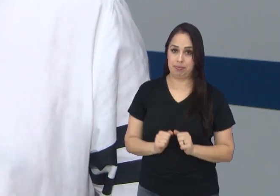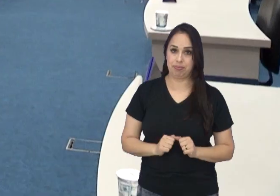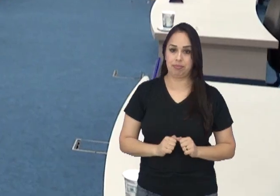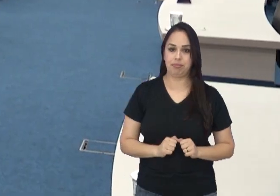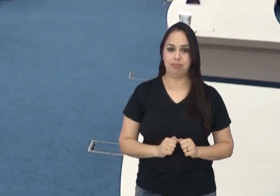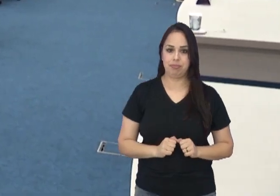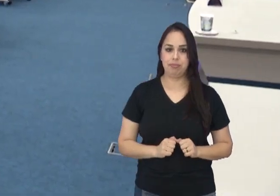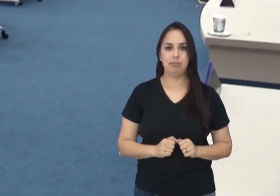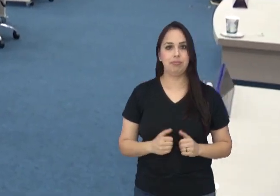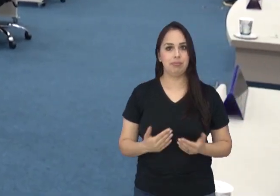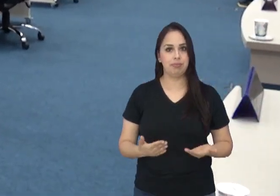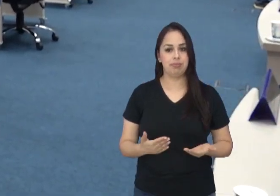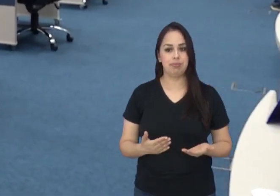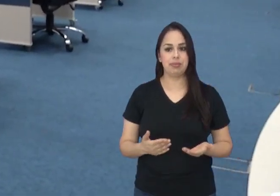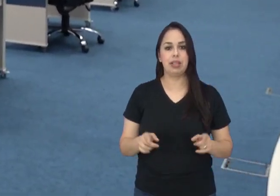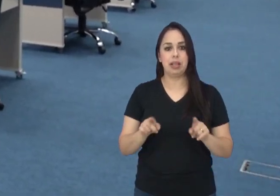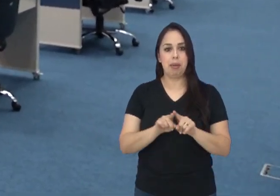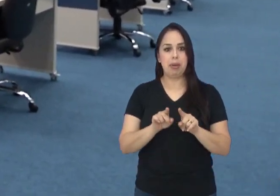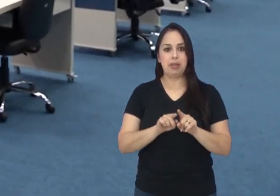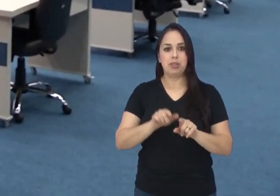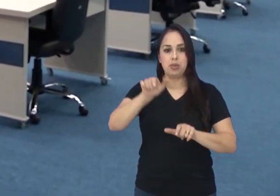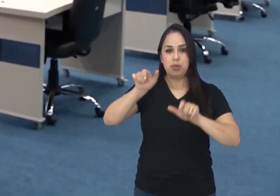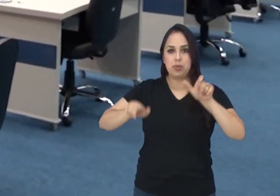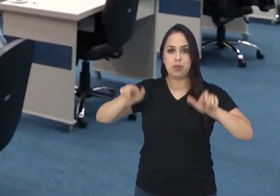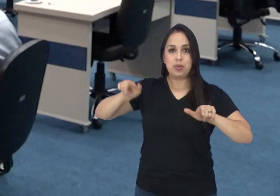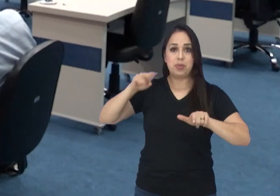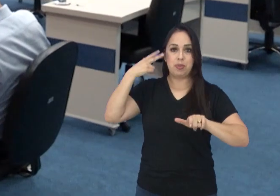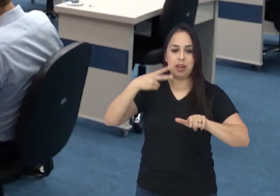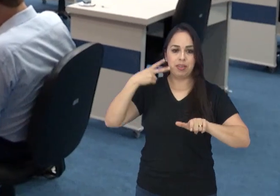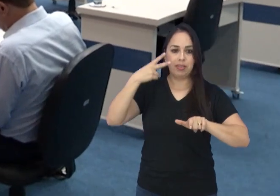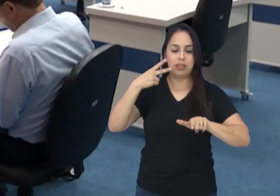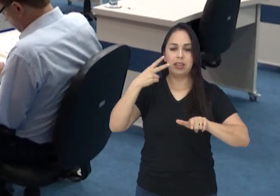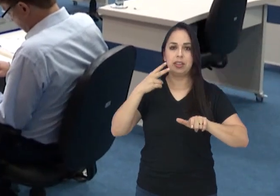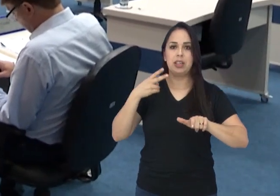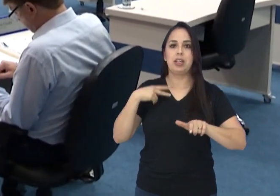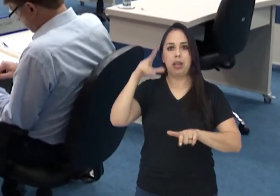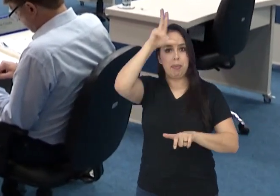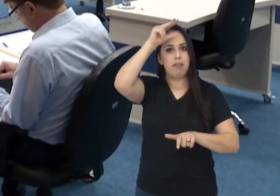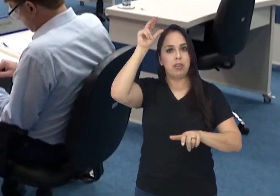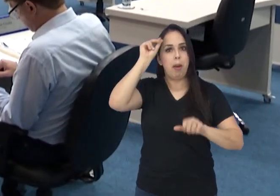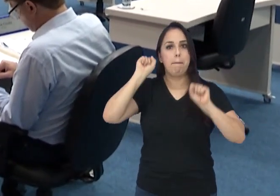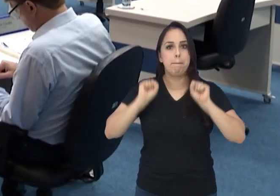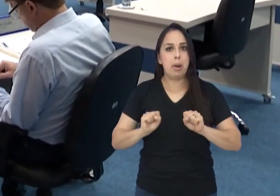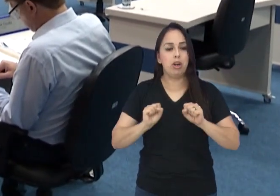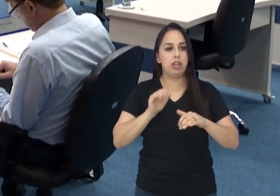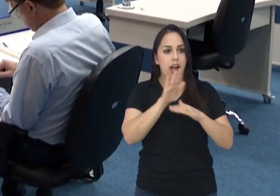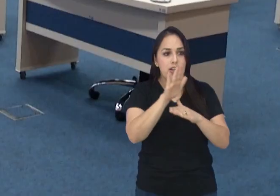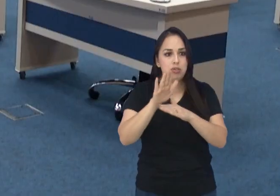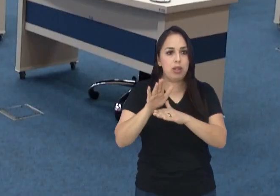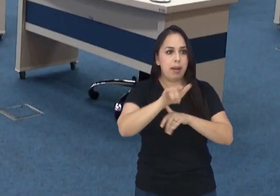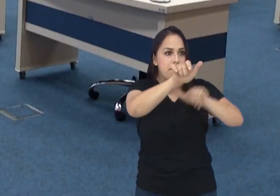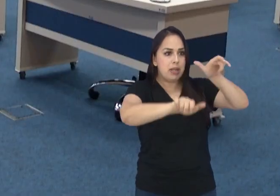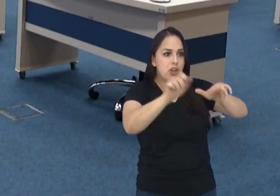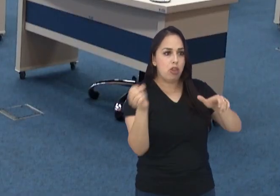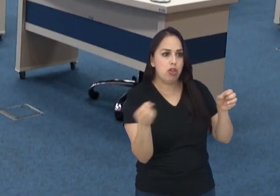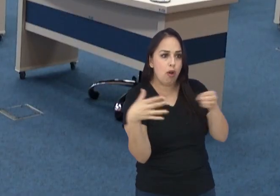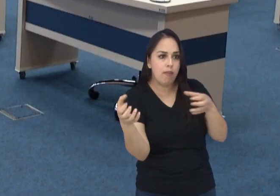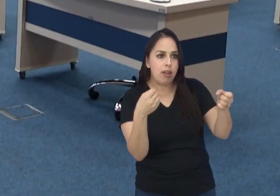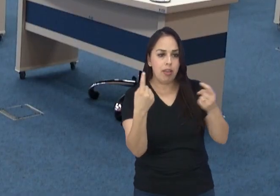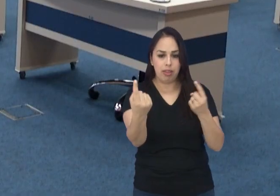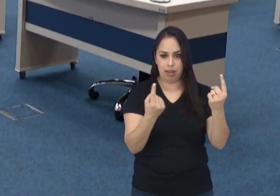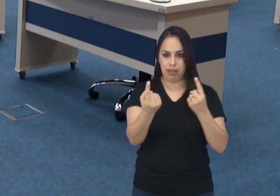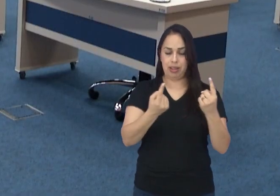sangue. Ainda de acordo com os parlamentares, o poder público pode ajudar a conseguir novos doadores participando